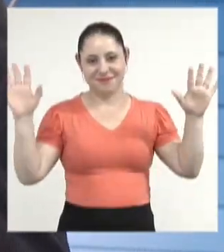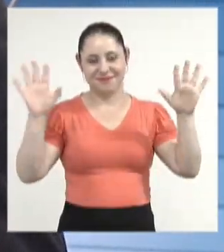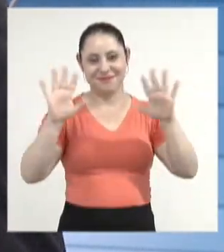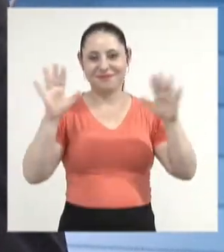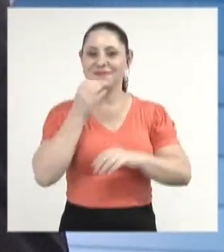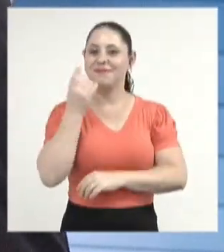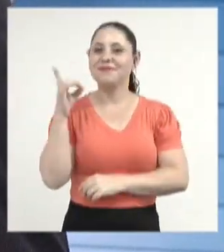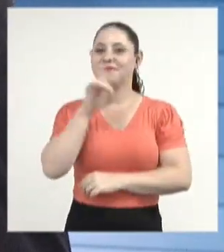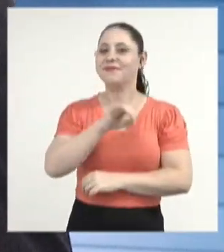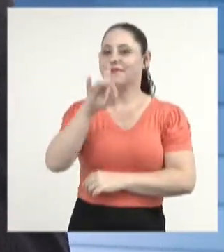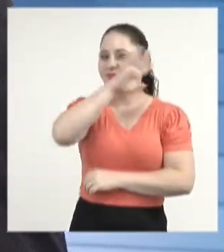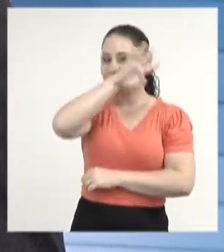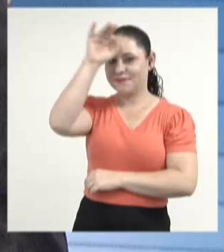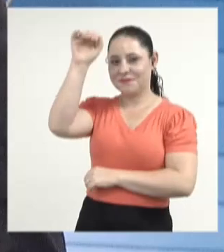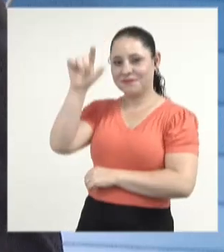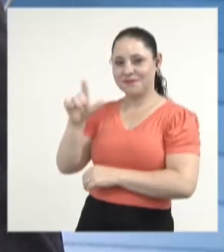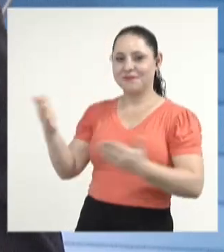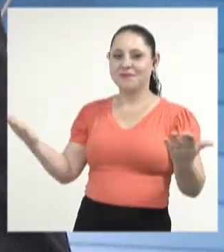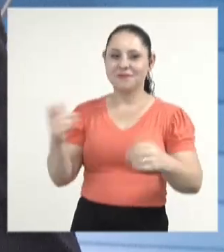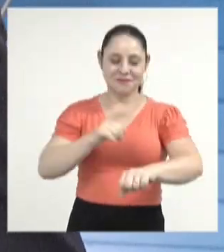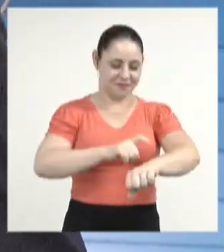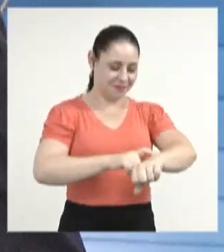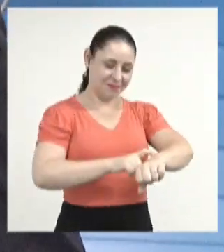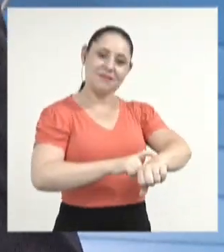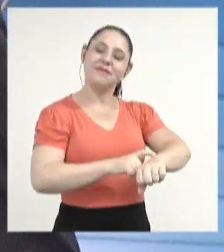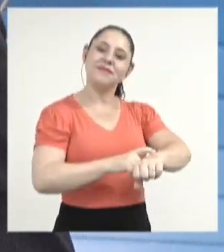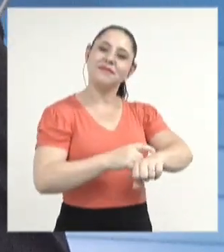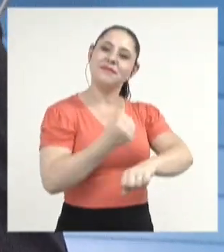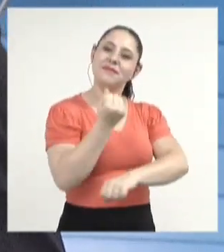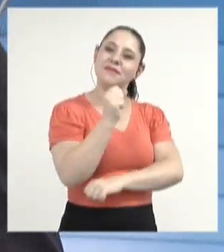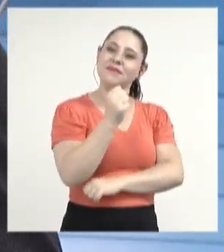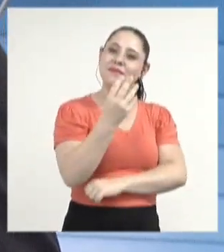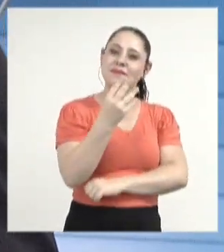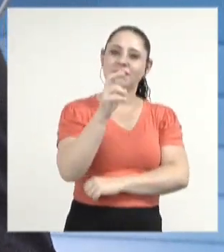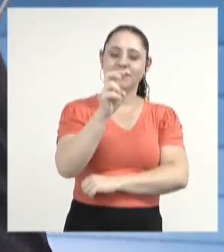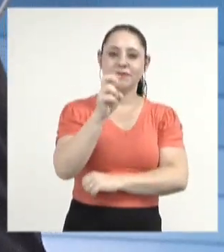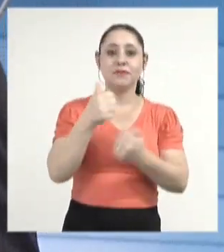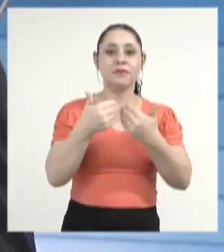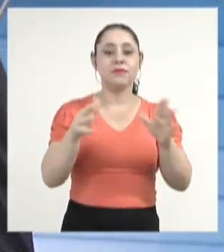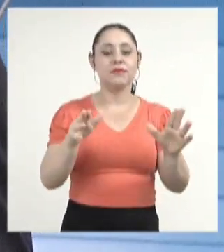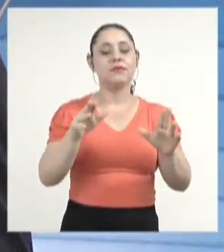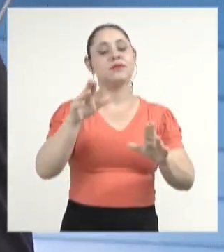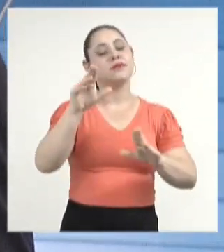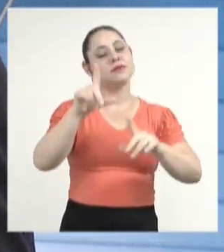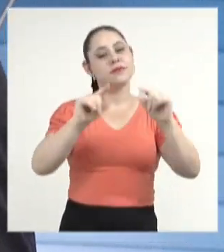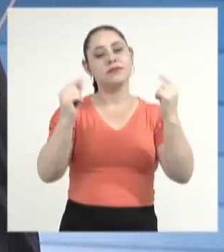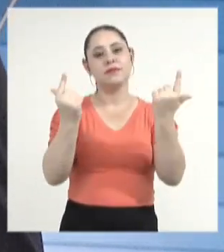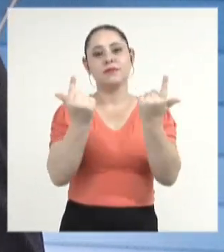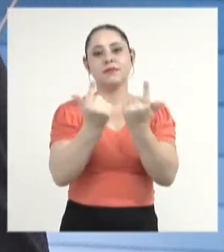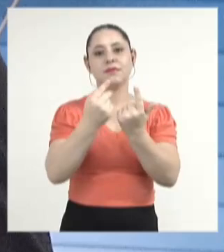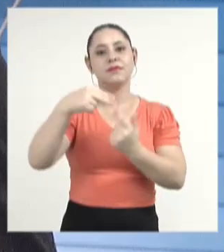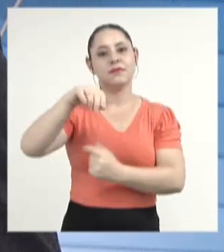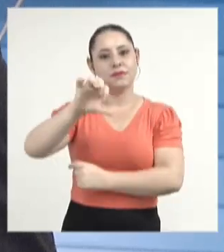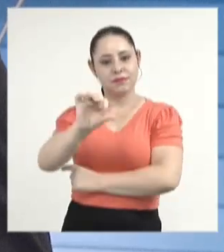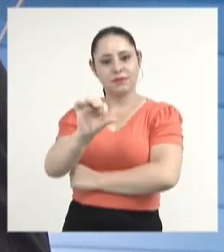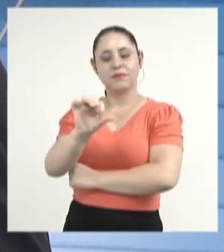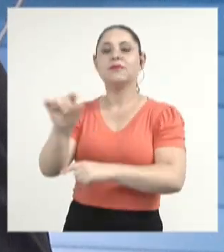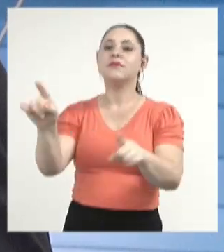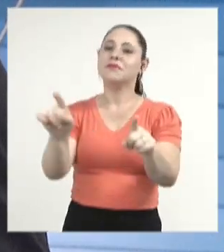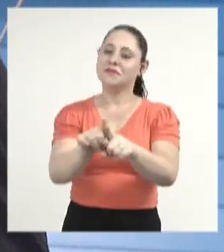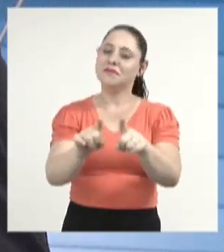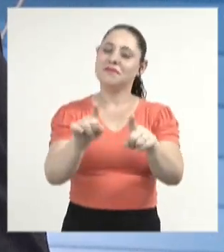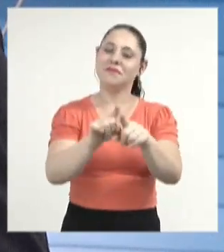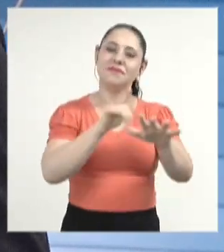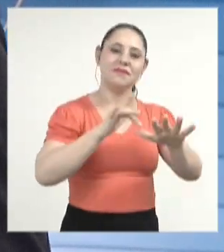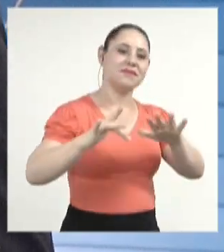Olá, muito bom dia, Mato Grosso do Sul. Agora, 8h45, estamos ao vivo pelo canal 9 da NET, pelo YouTube, pelas